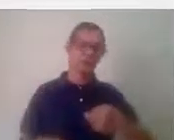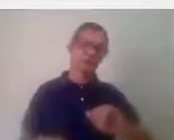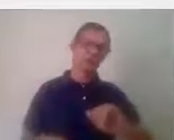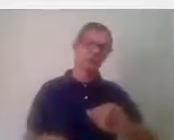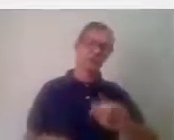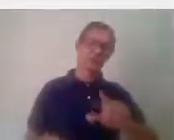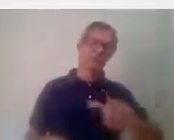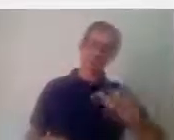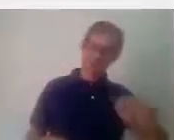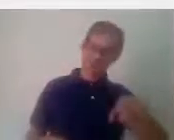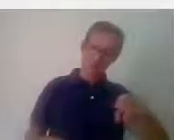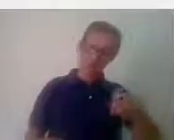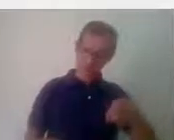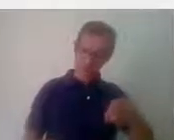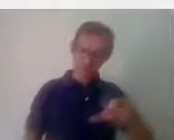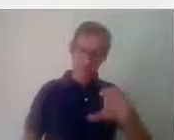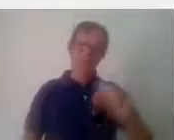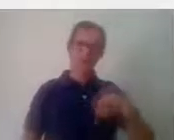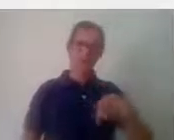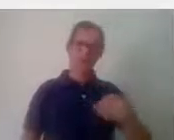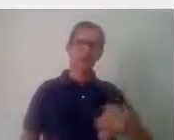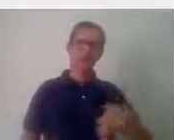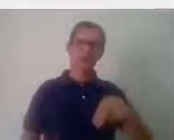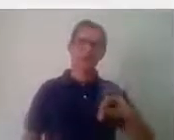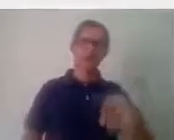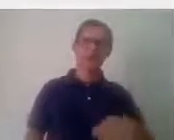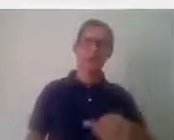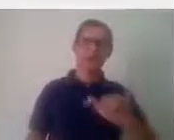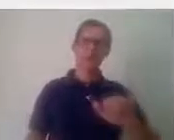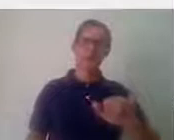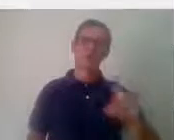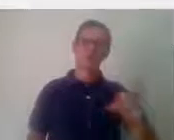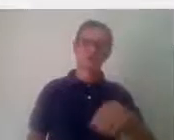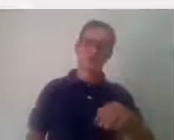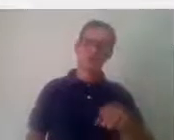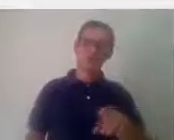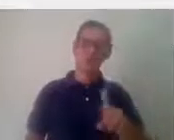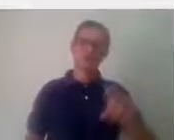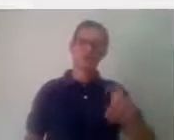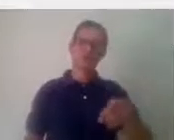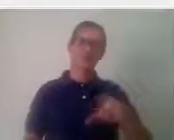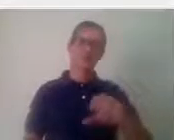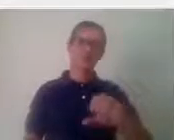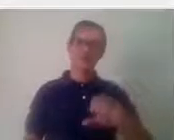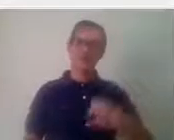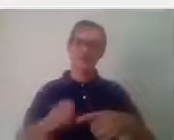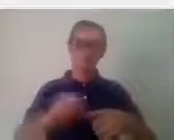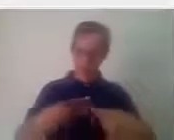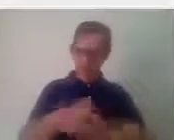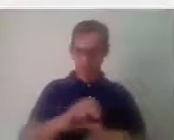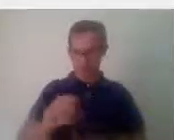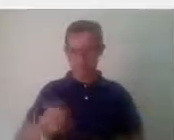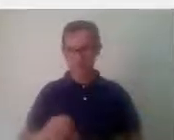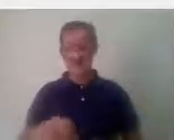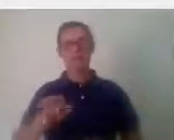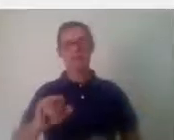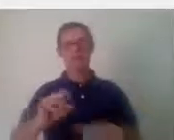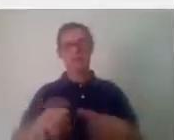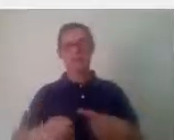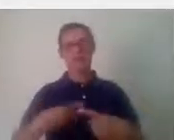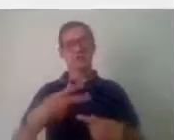a y, x constante, y varia. Derivada de x ao quadrado, zero. Derivada de y ao